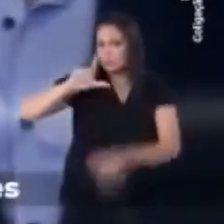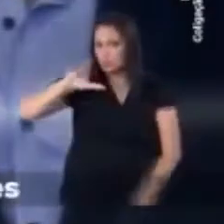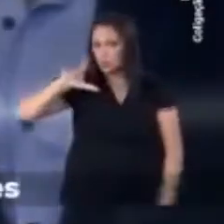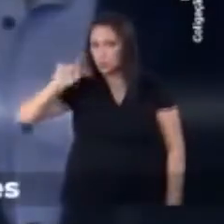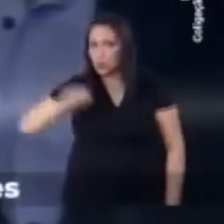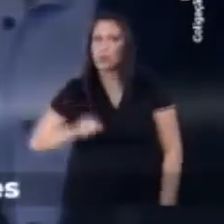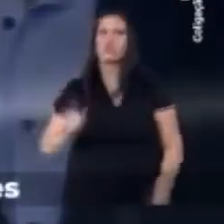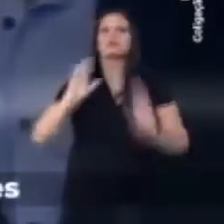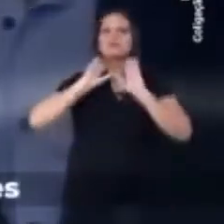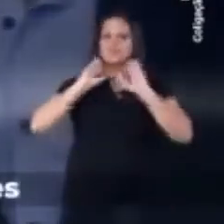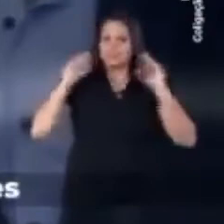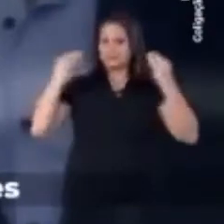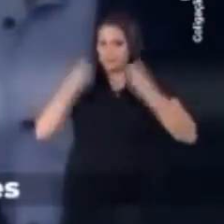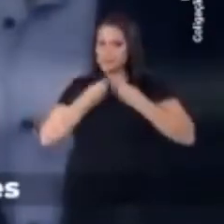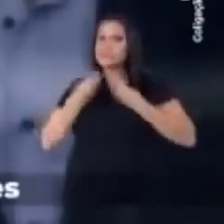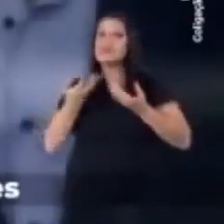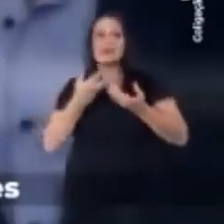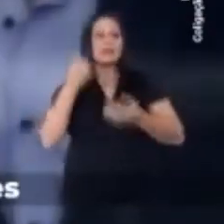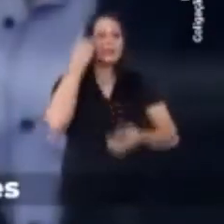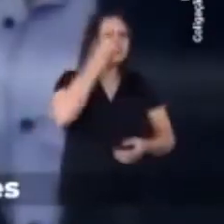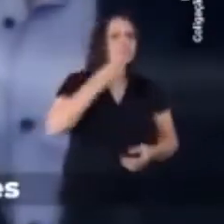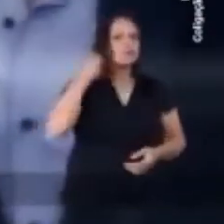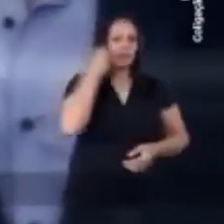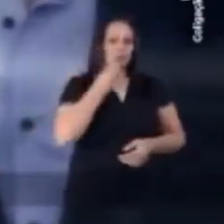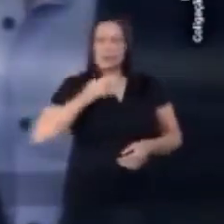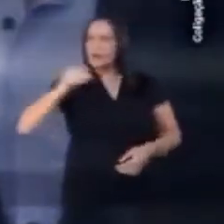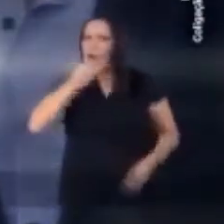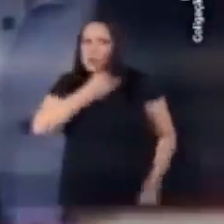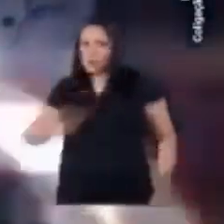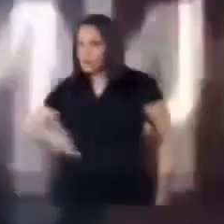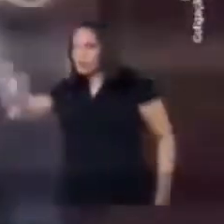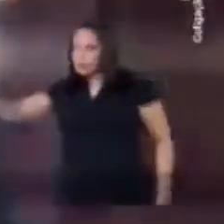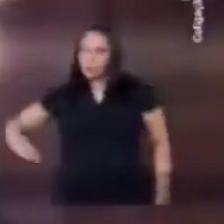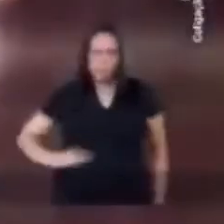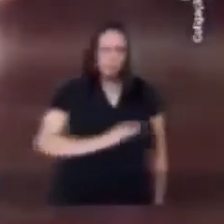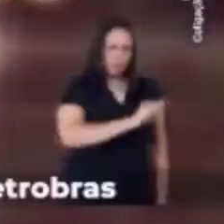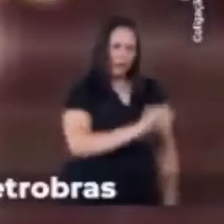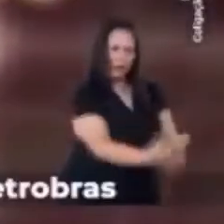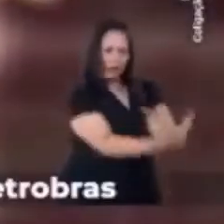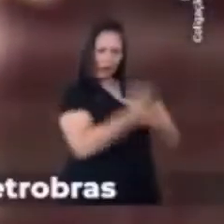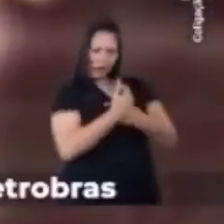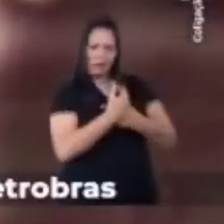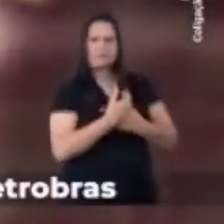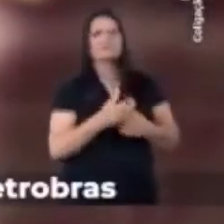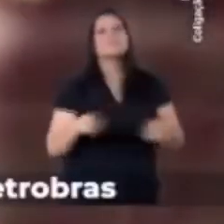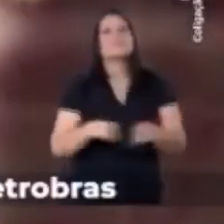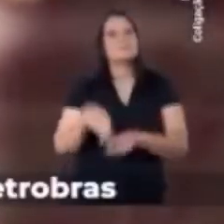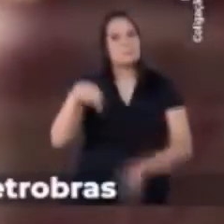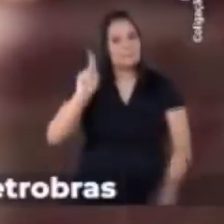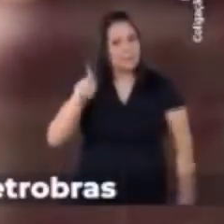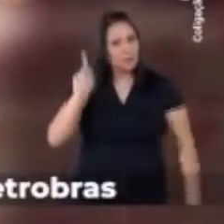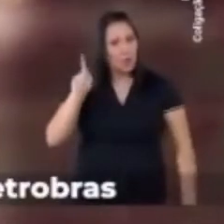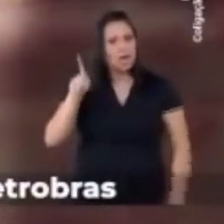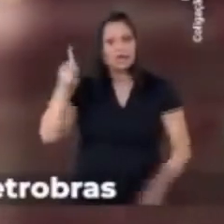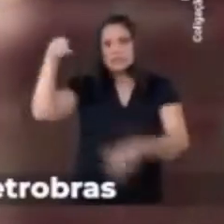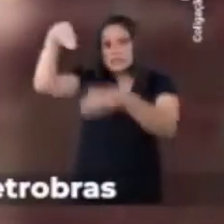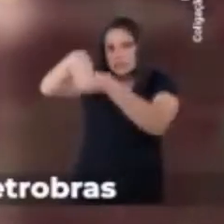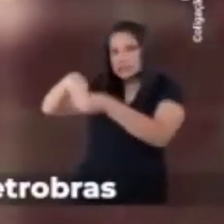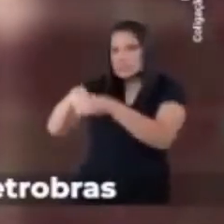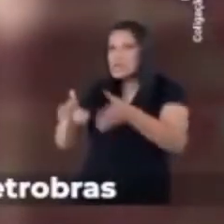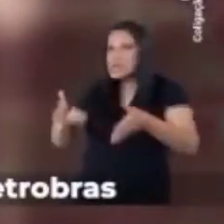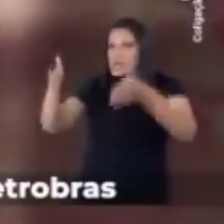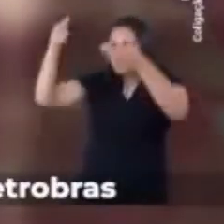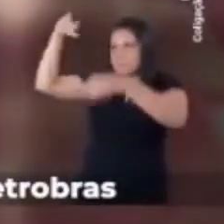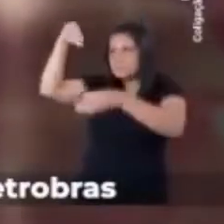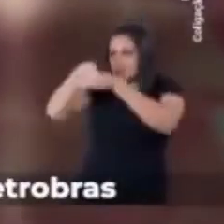Dirceu para comprar apoio de deputados e senadores com dinheiro público. E o Petrolão, mega esquema montado